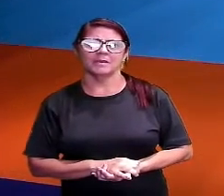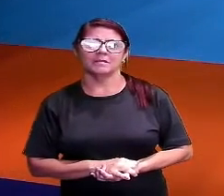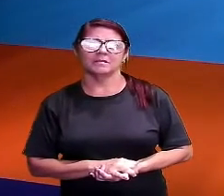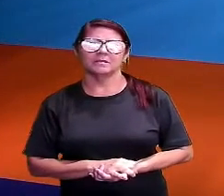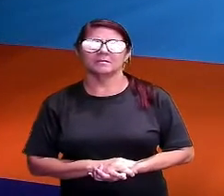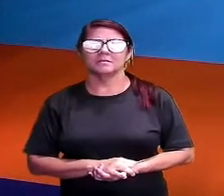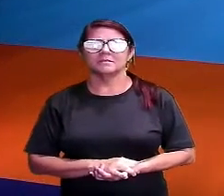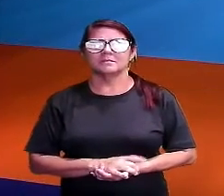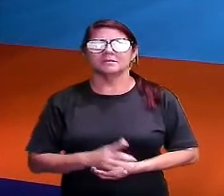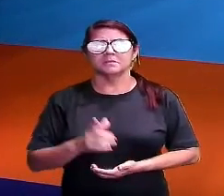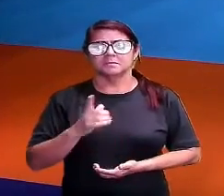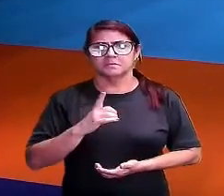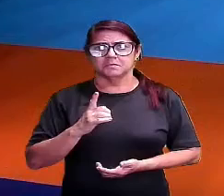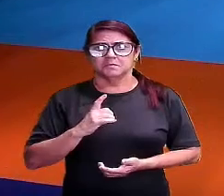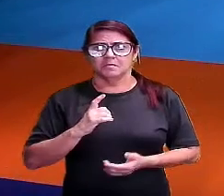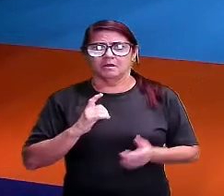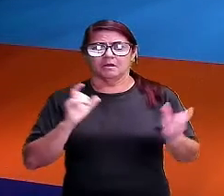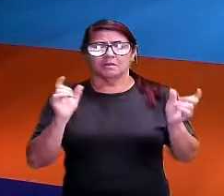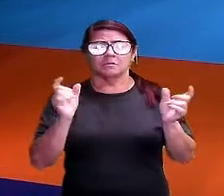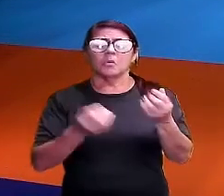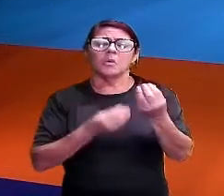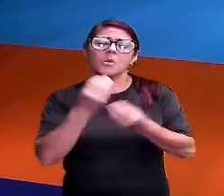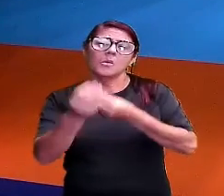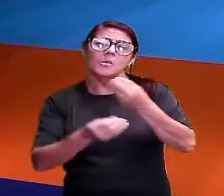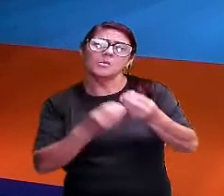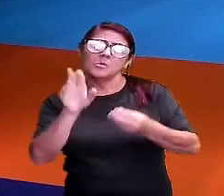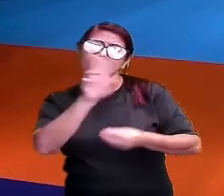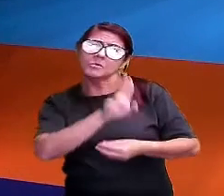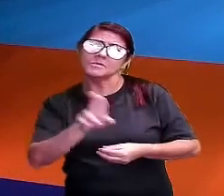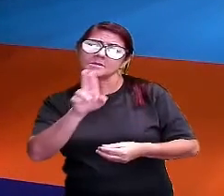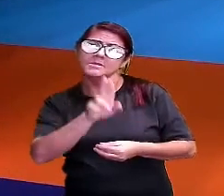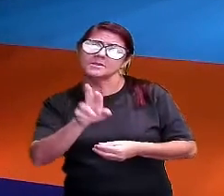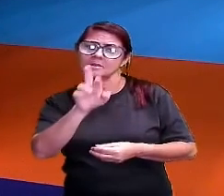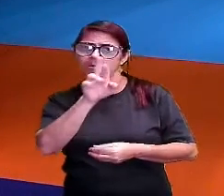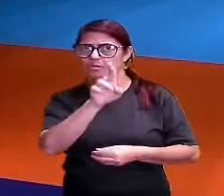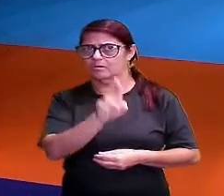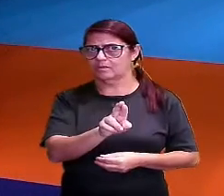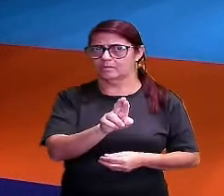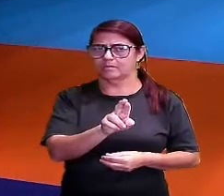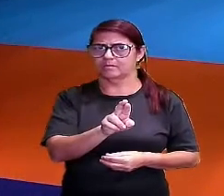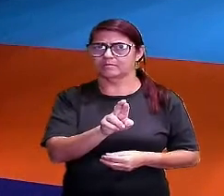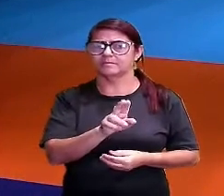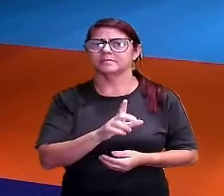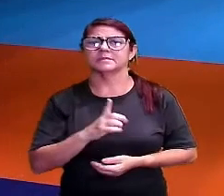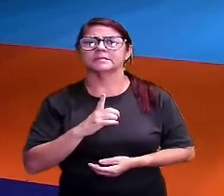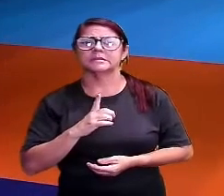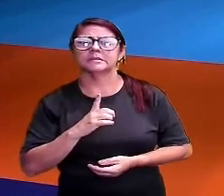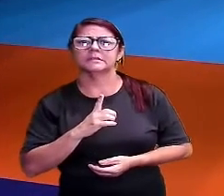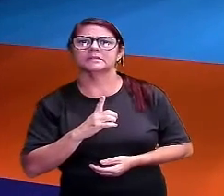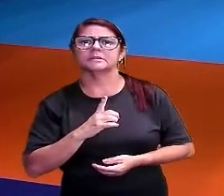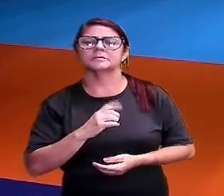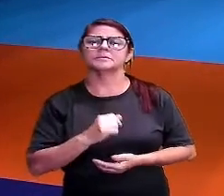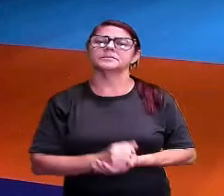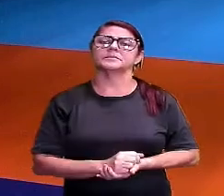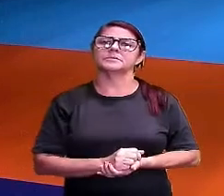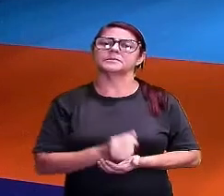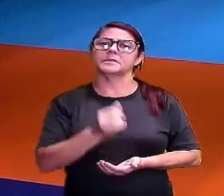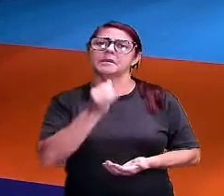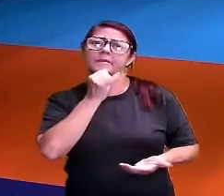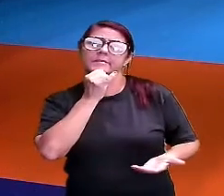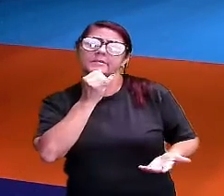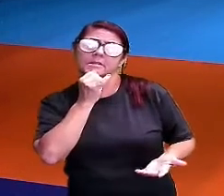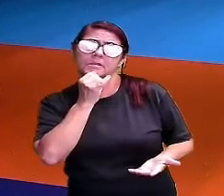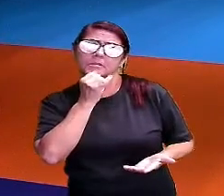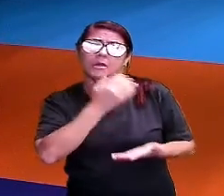Aqui temos as regrinhas do uso do R. Como eu falei para vocês, ó, essa regra aqui diz o seguinte, que o